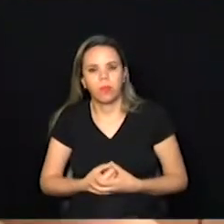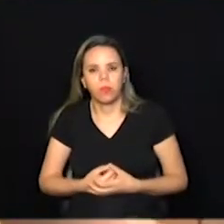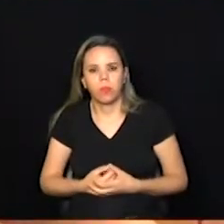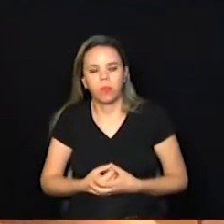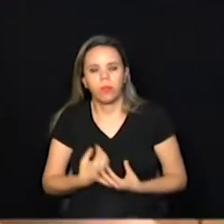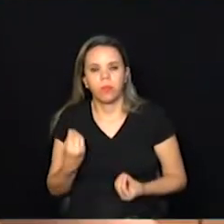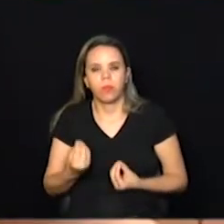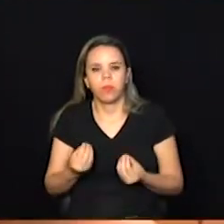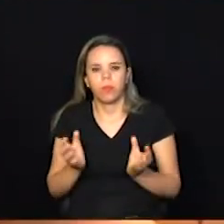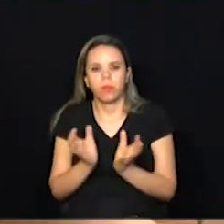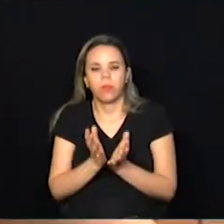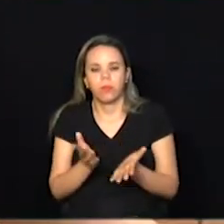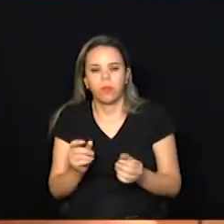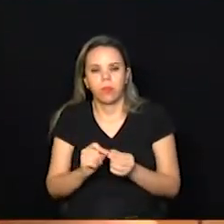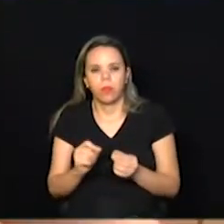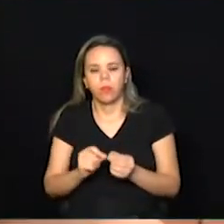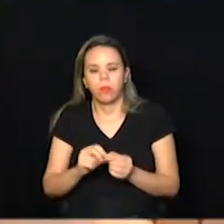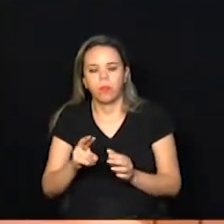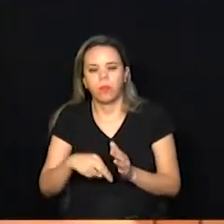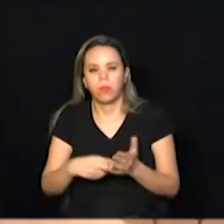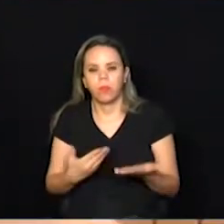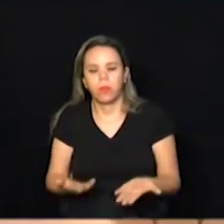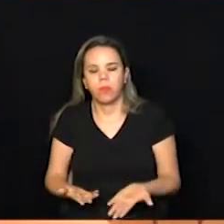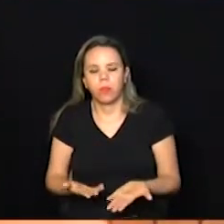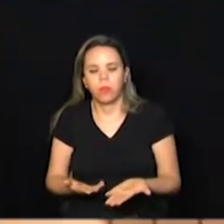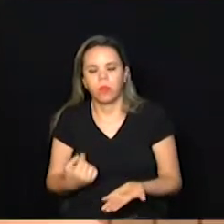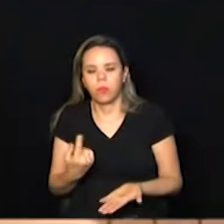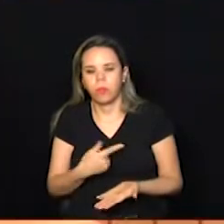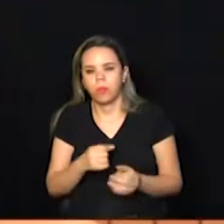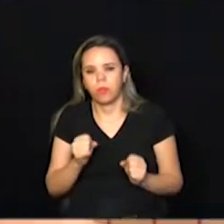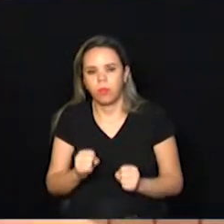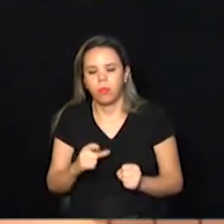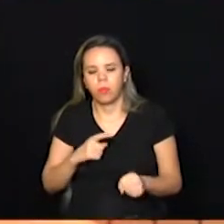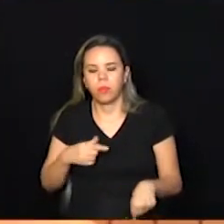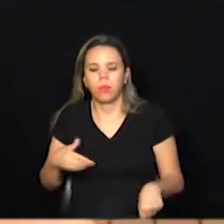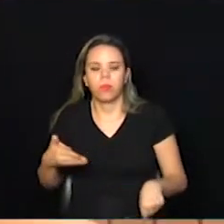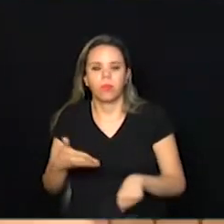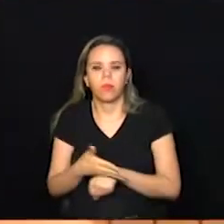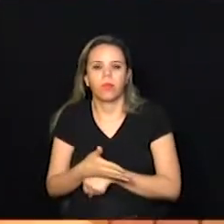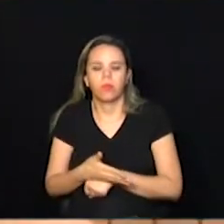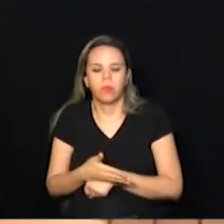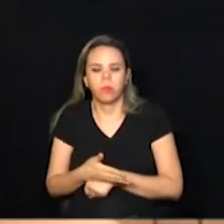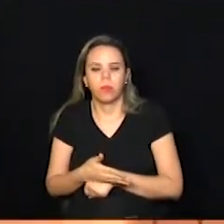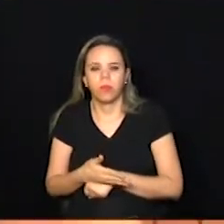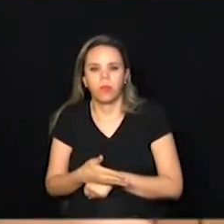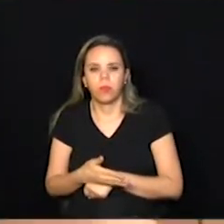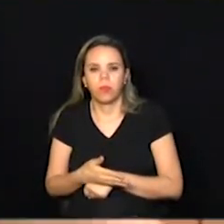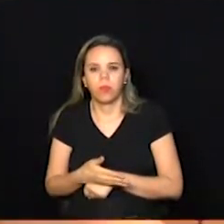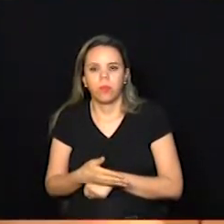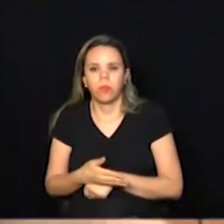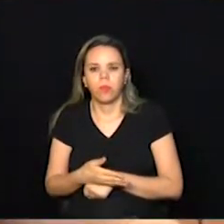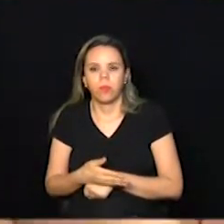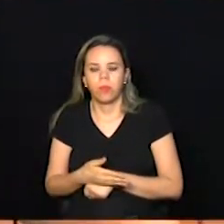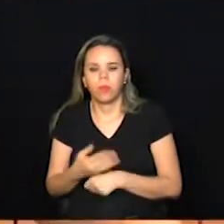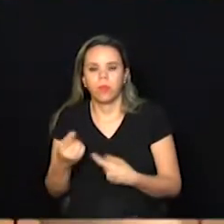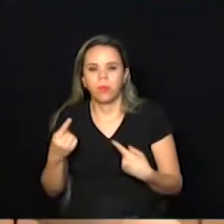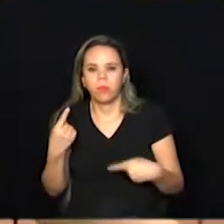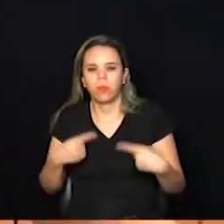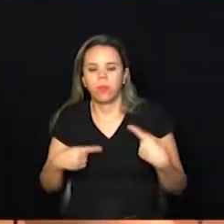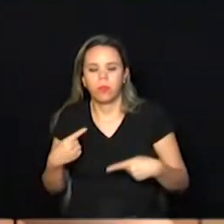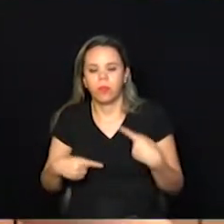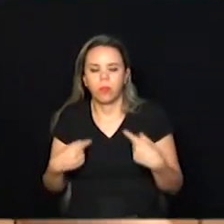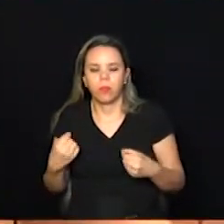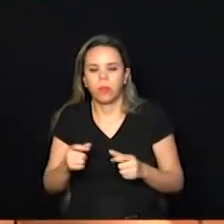como comissão, fizemos esse requerimento para que a gente possa ter acesso, né, a essa discussão